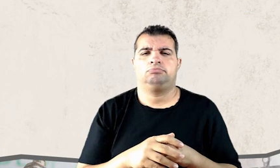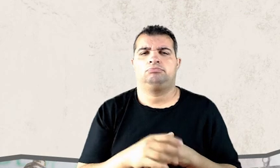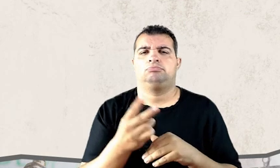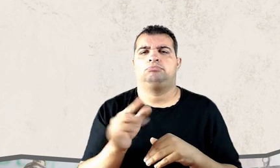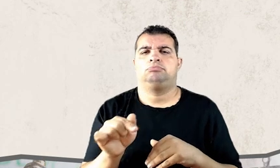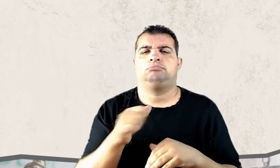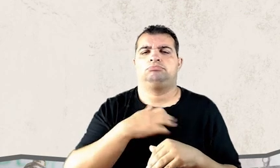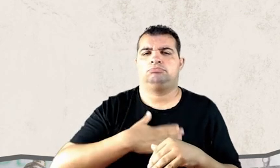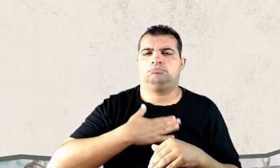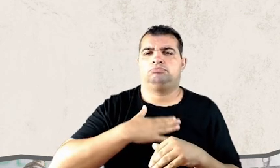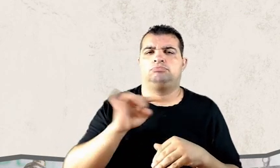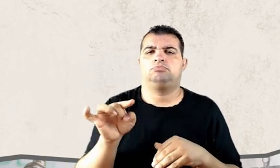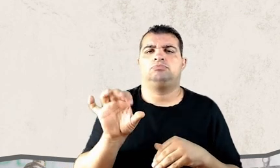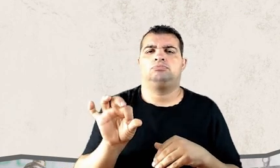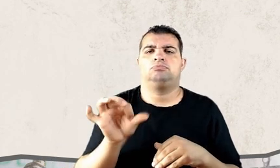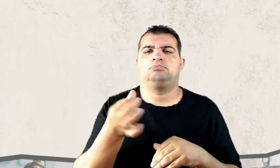lei. Em 27 de agosto de